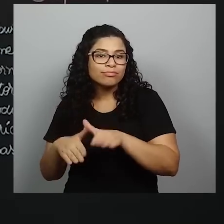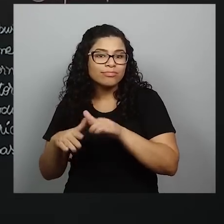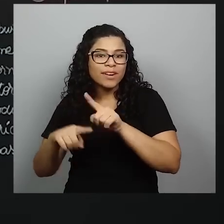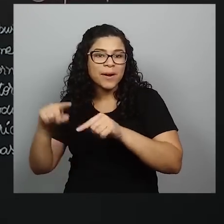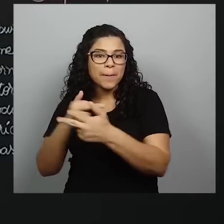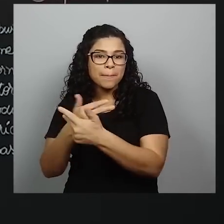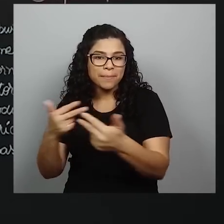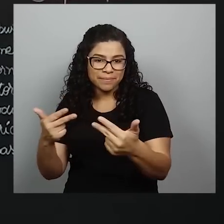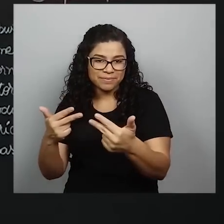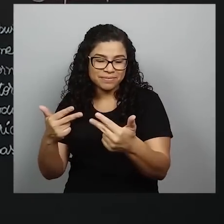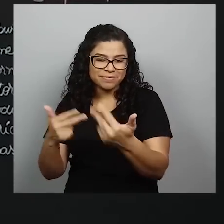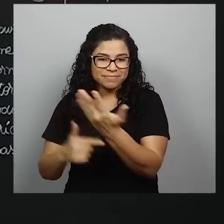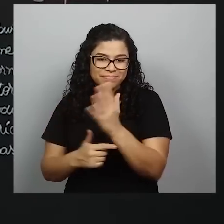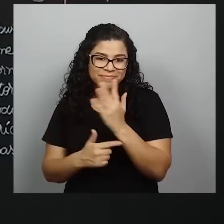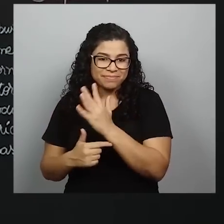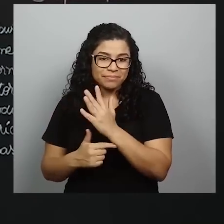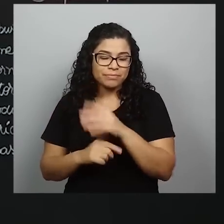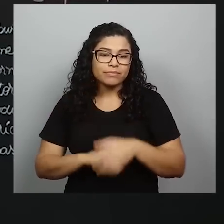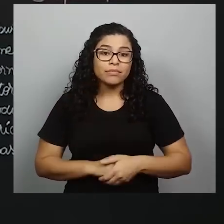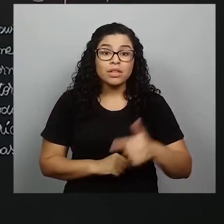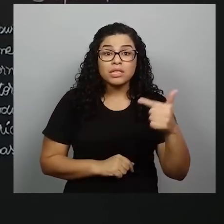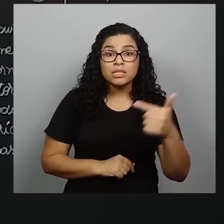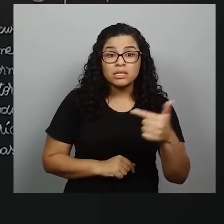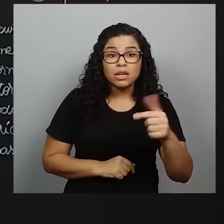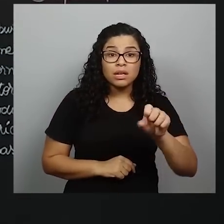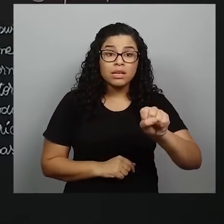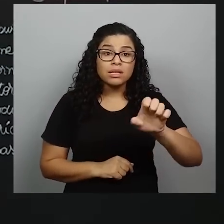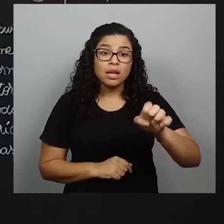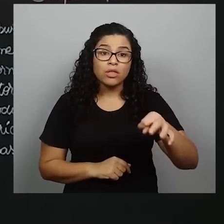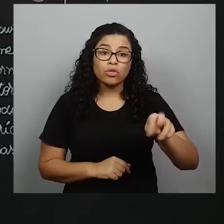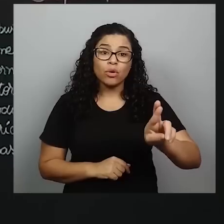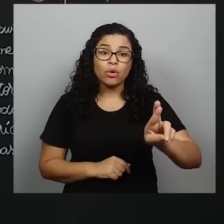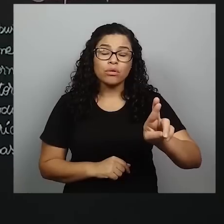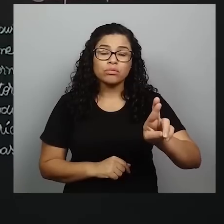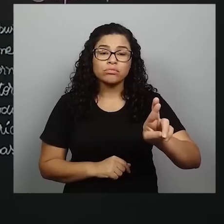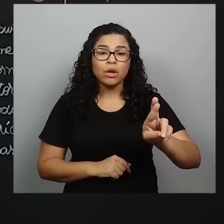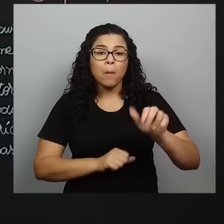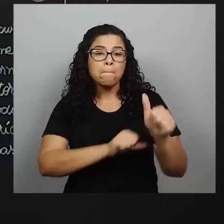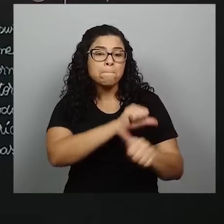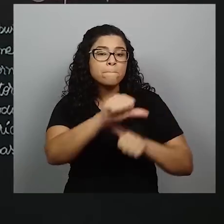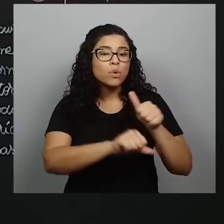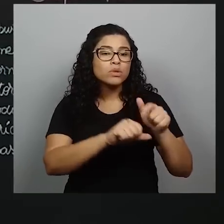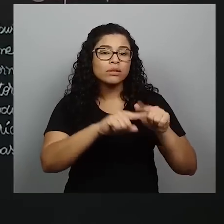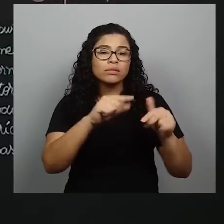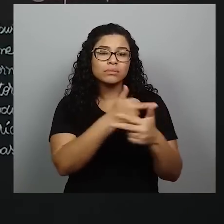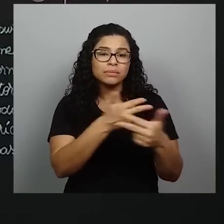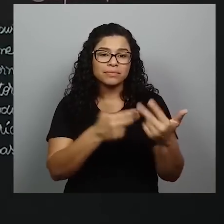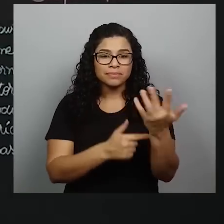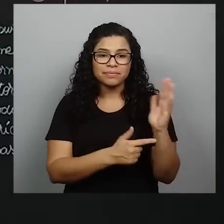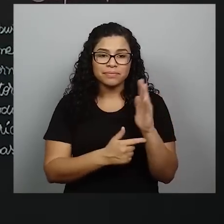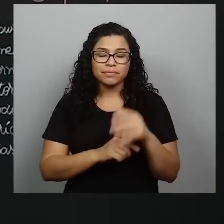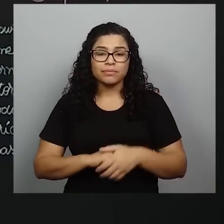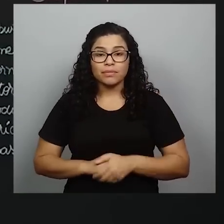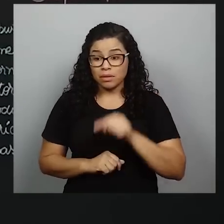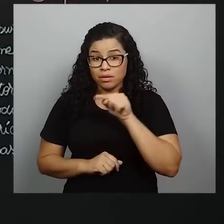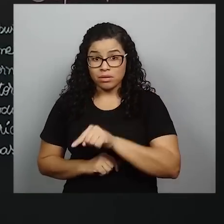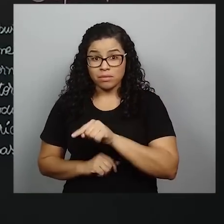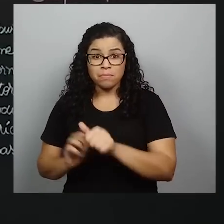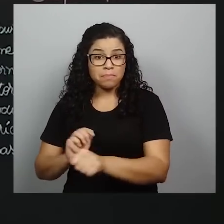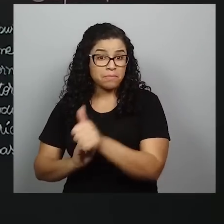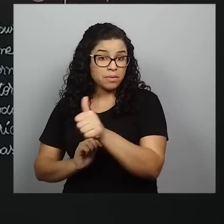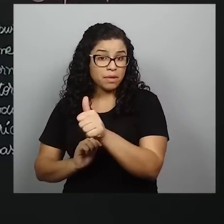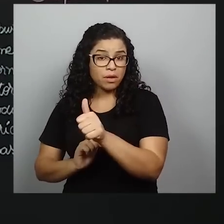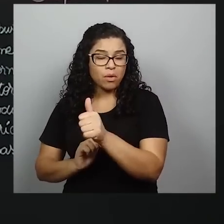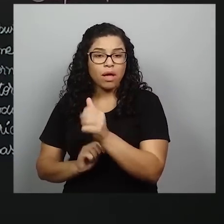aquilo que é feito no setor secundário, aquele da transformação da matéria-prima. Então, no setor primário, eu vou ter lá